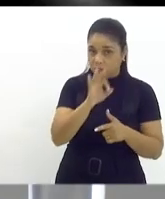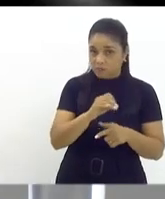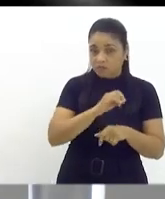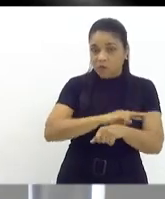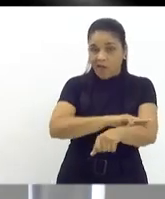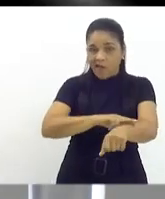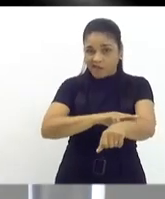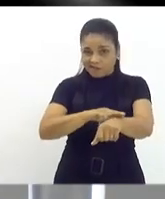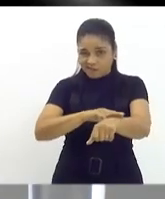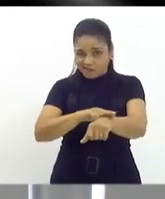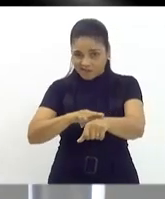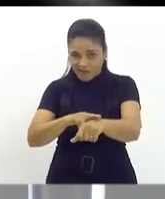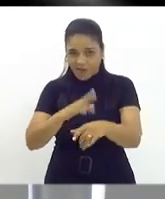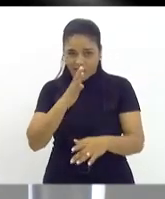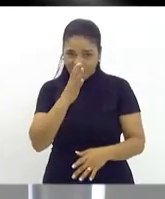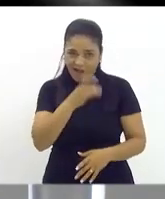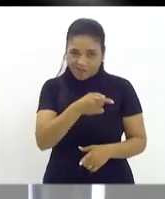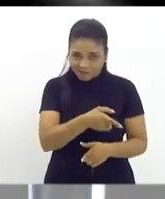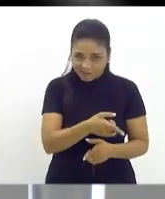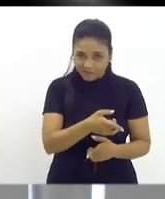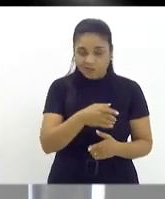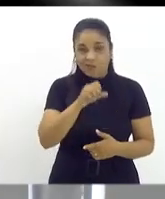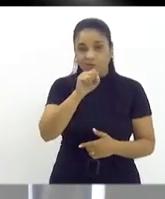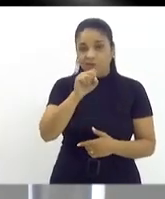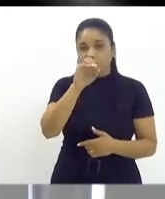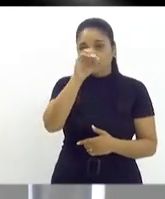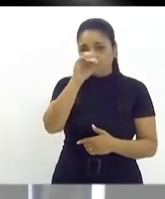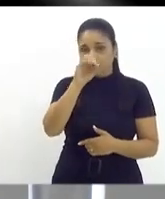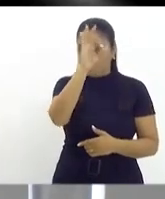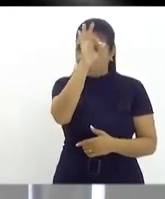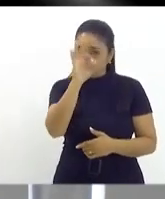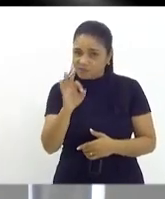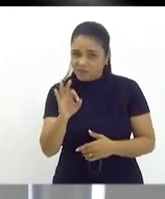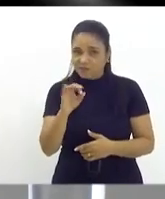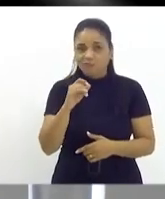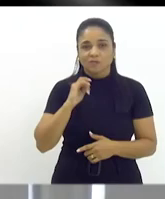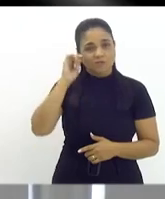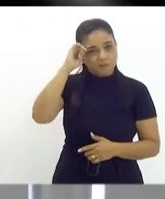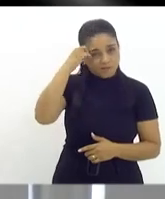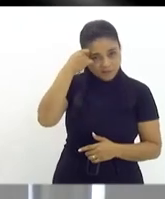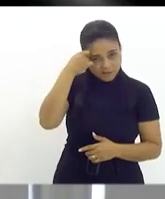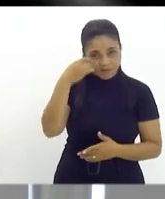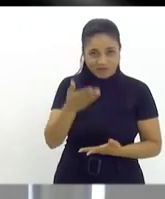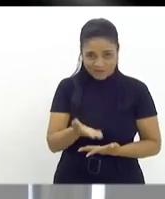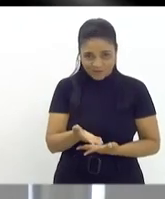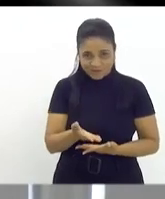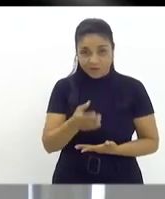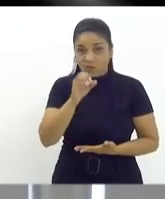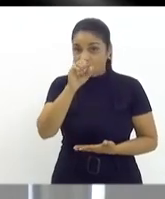informação sobre a cor do acusado sendo 80% de pessoas negras 80%